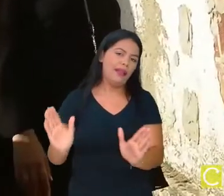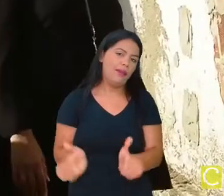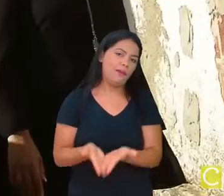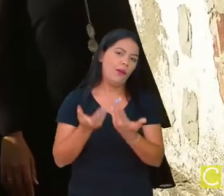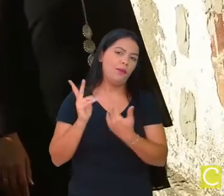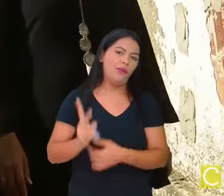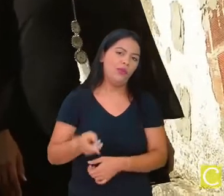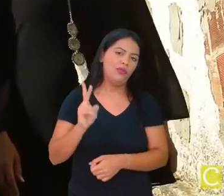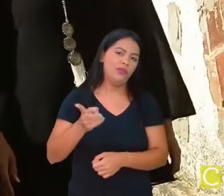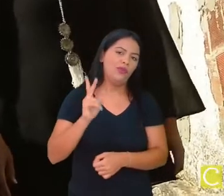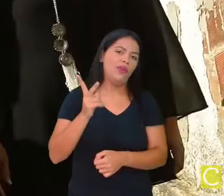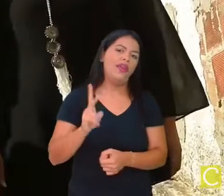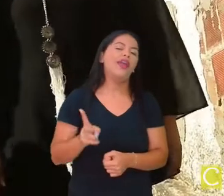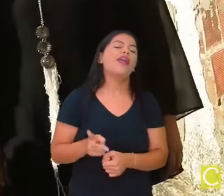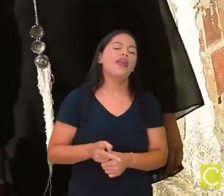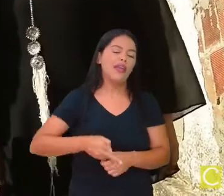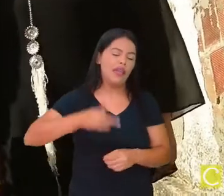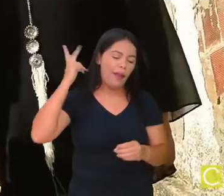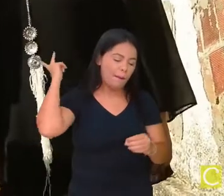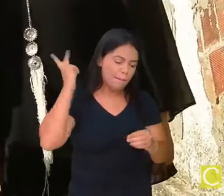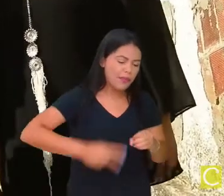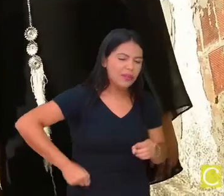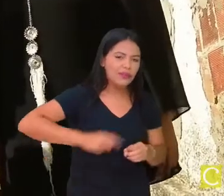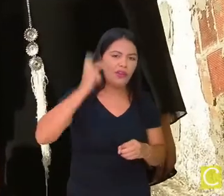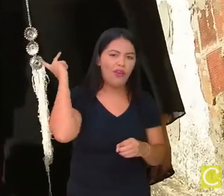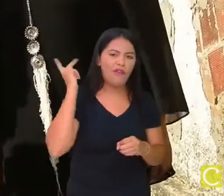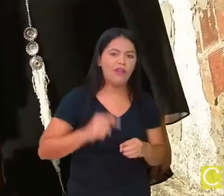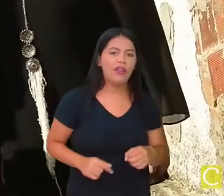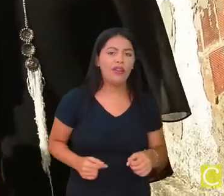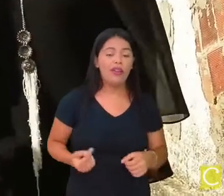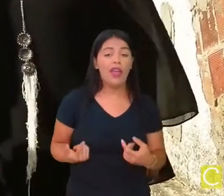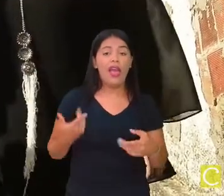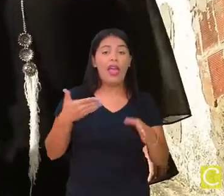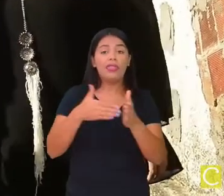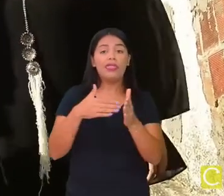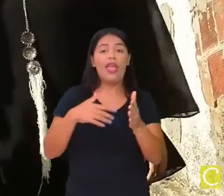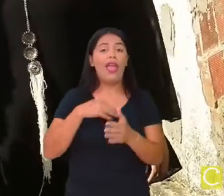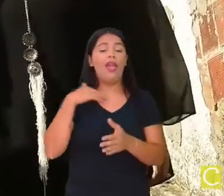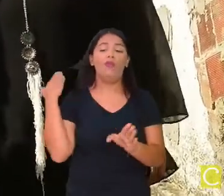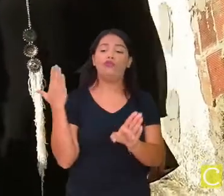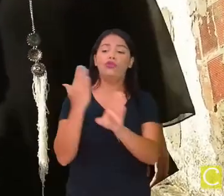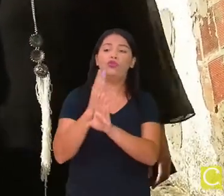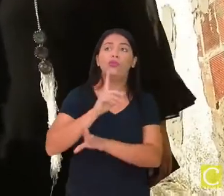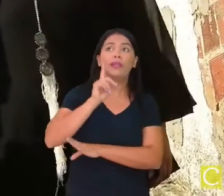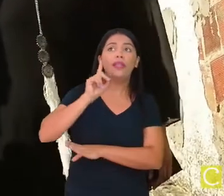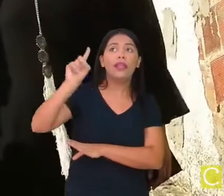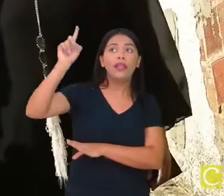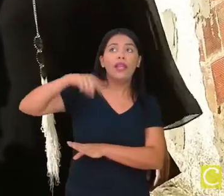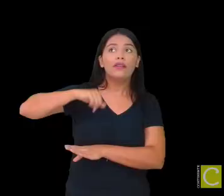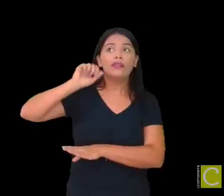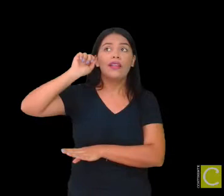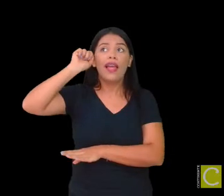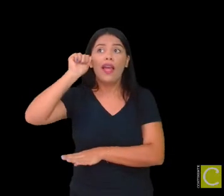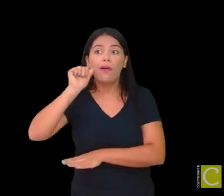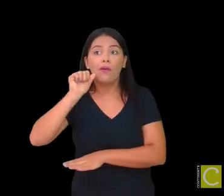continuei apanhando até descobrir que Deus é uma mulher negra e me aceitar.